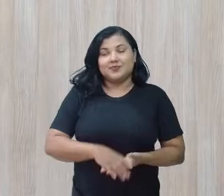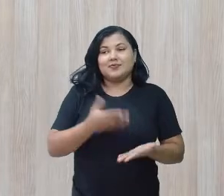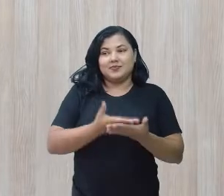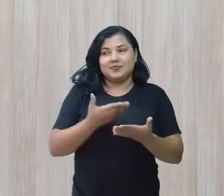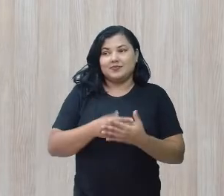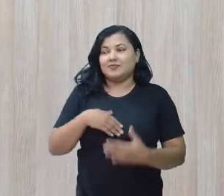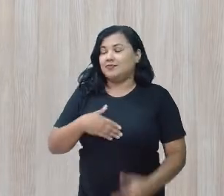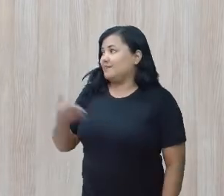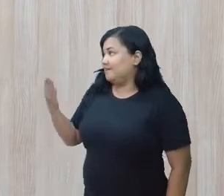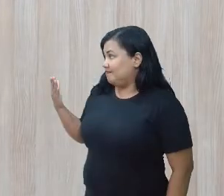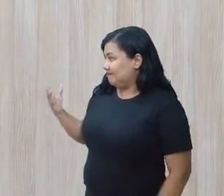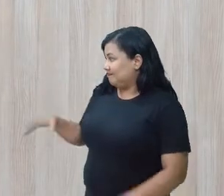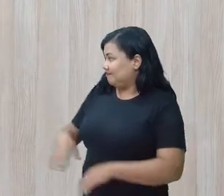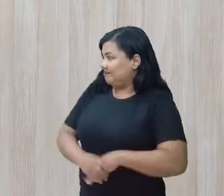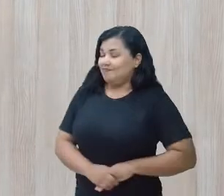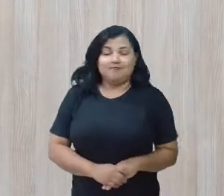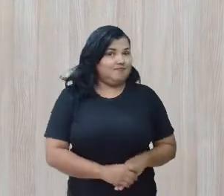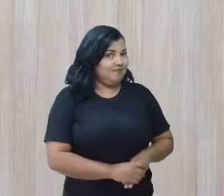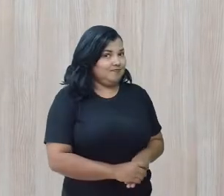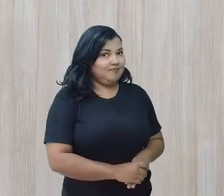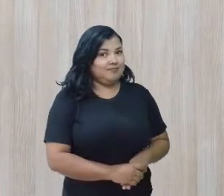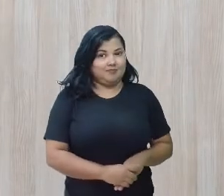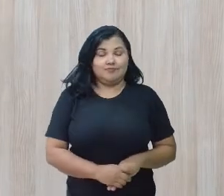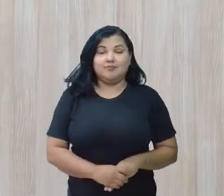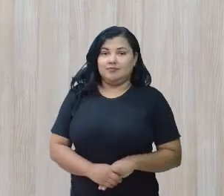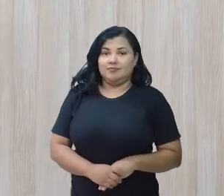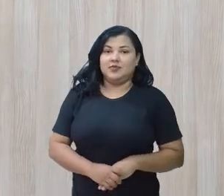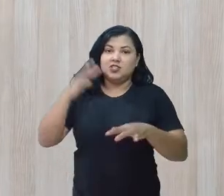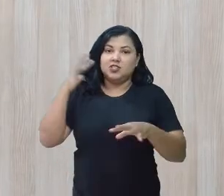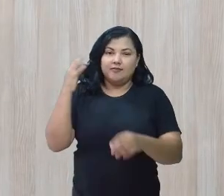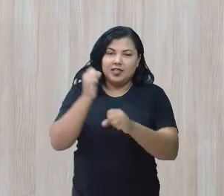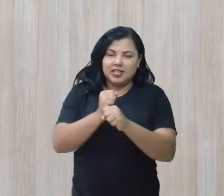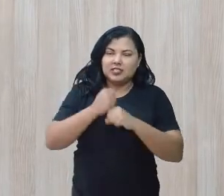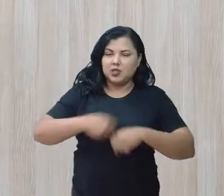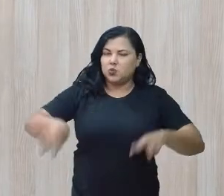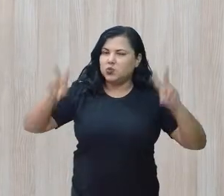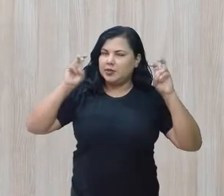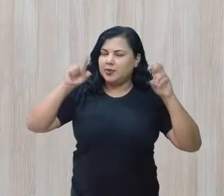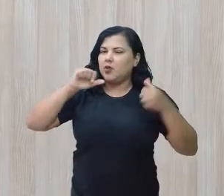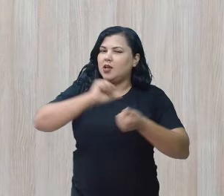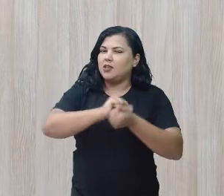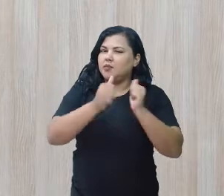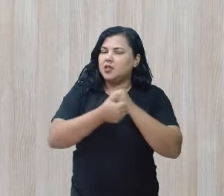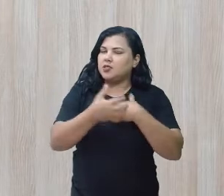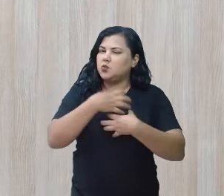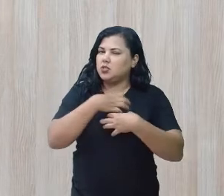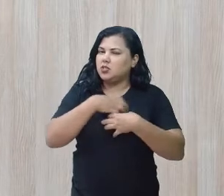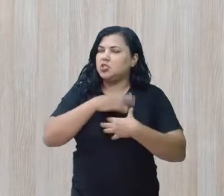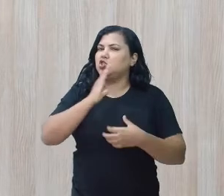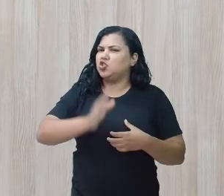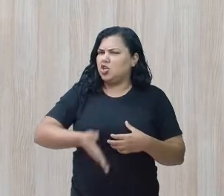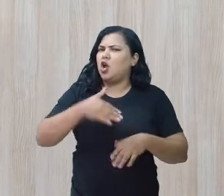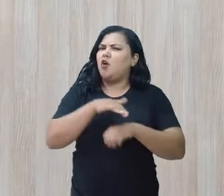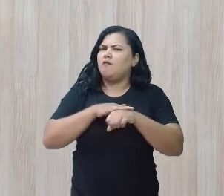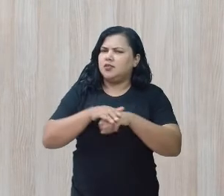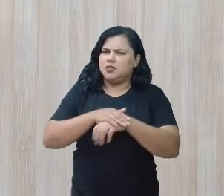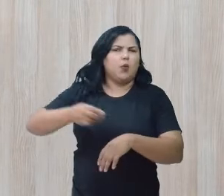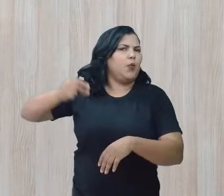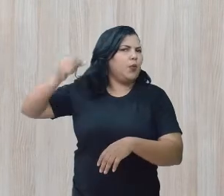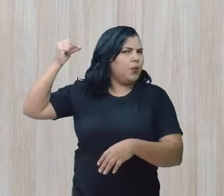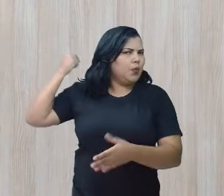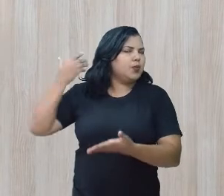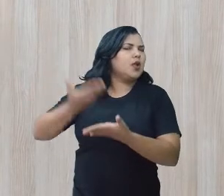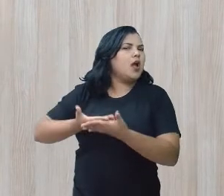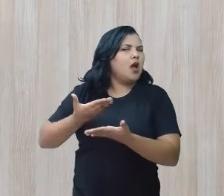Na verdade, a gente conclui, né? Um tema que é a adequação de sentido. A gente já vem conversando sobre a adequação de